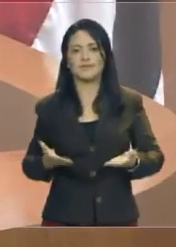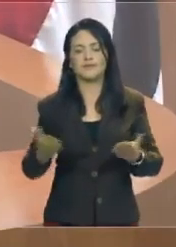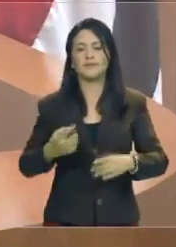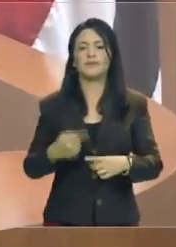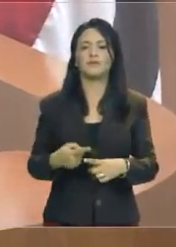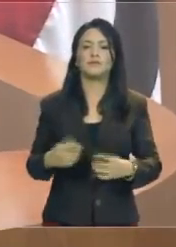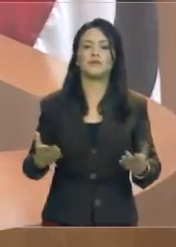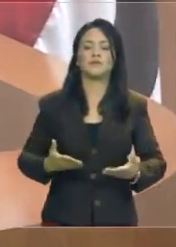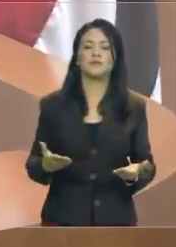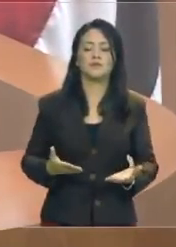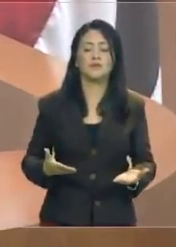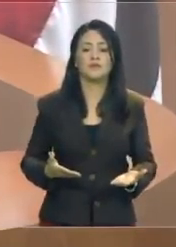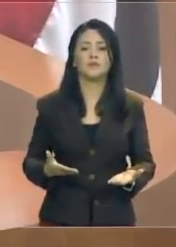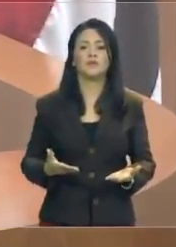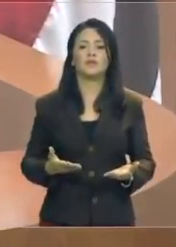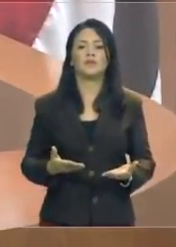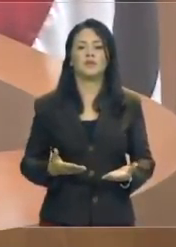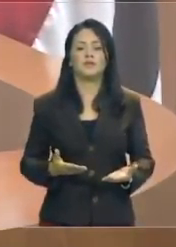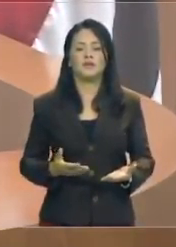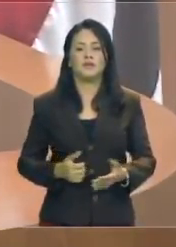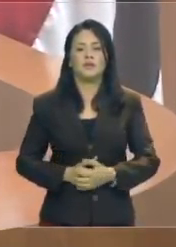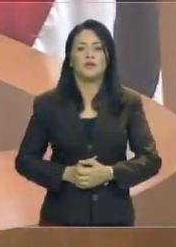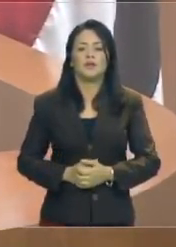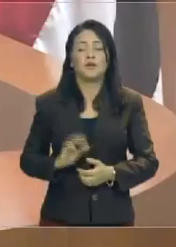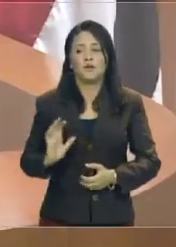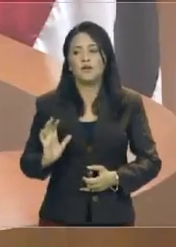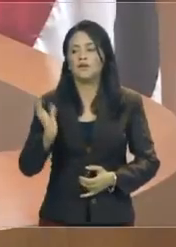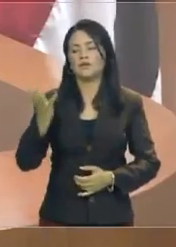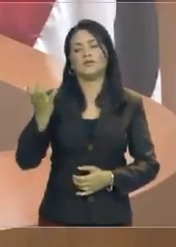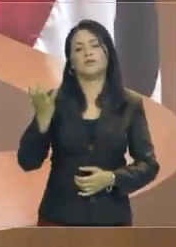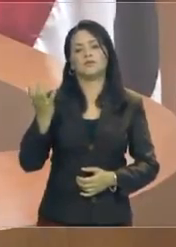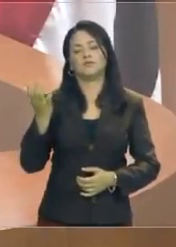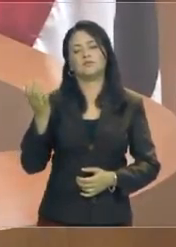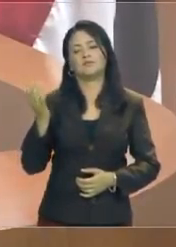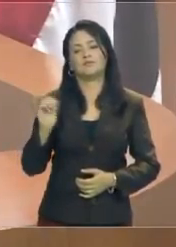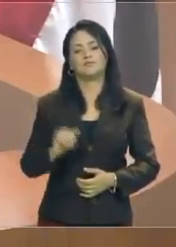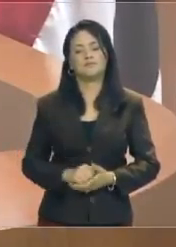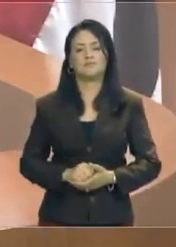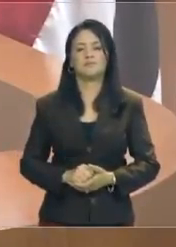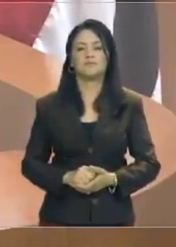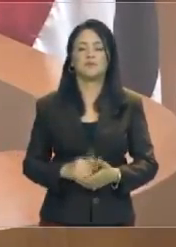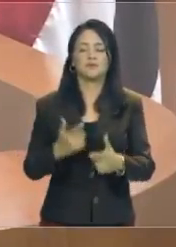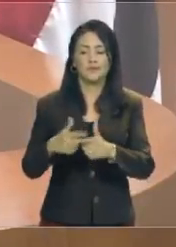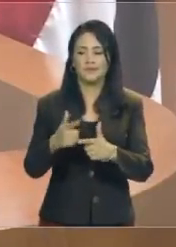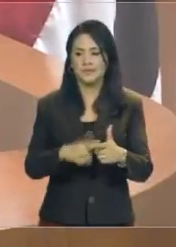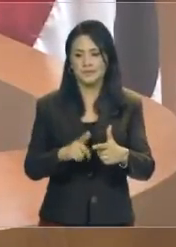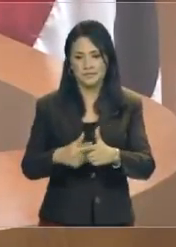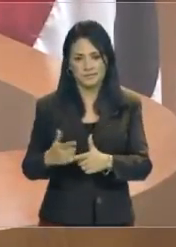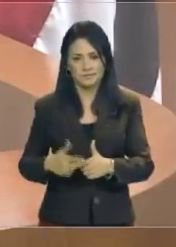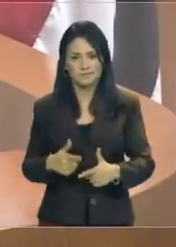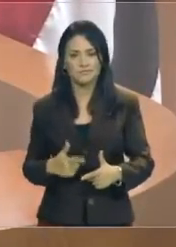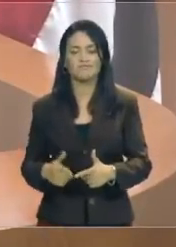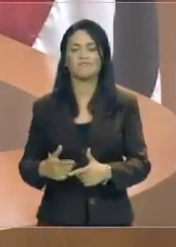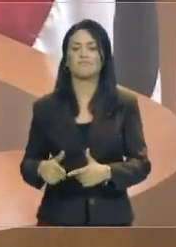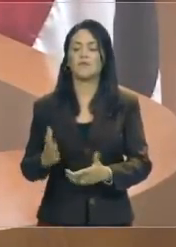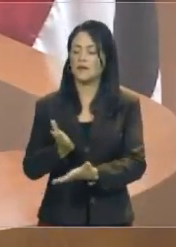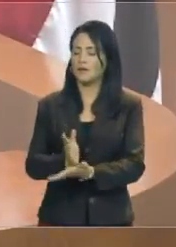Supremo, tardiamente, corrige um grande problema que o Brasil enfrentava, tirando da linha